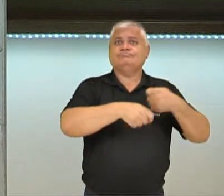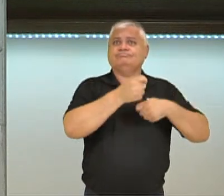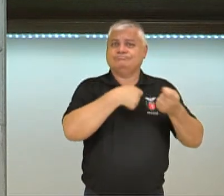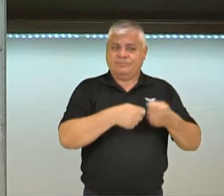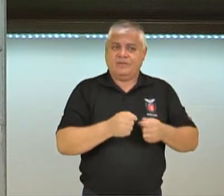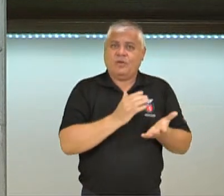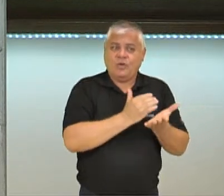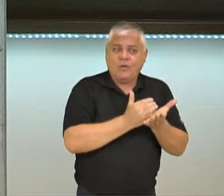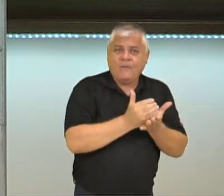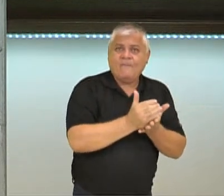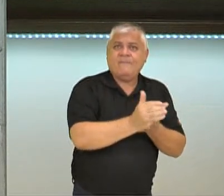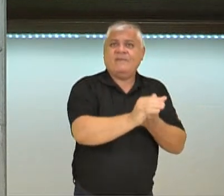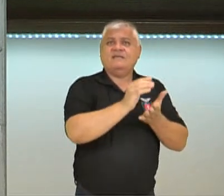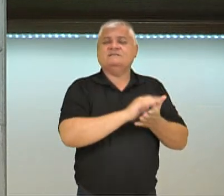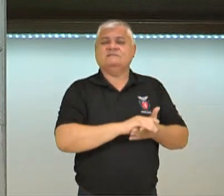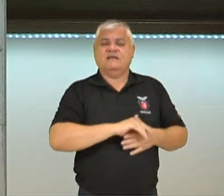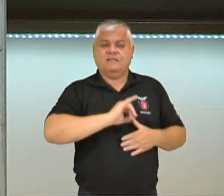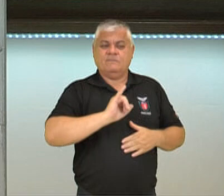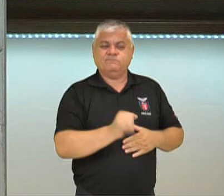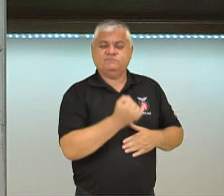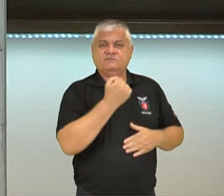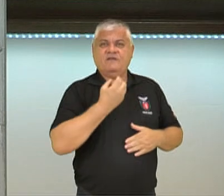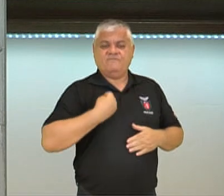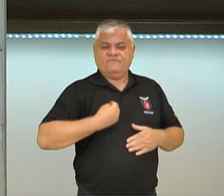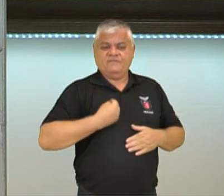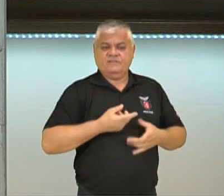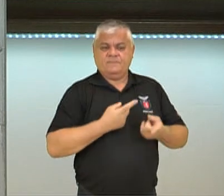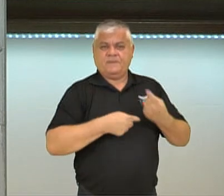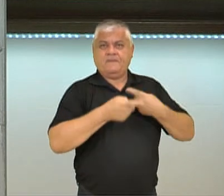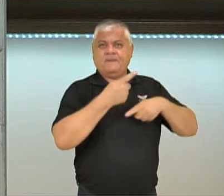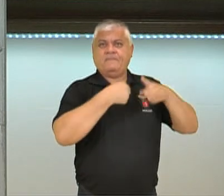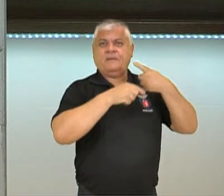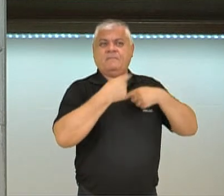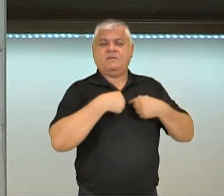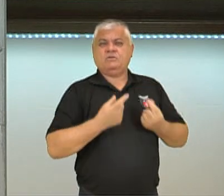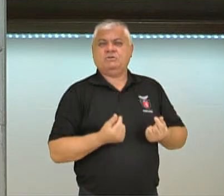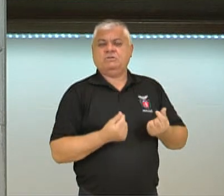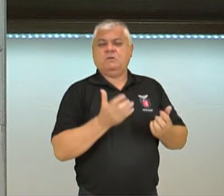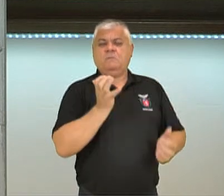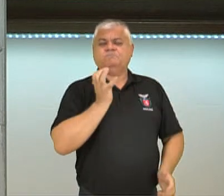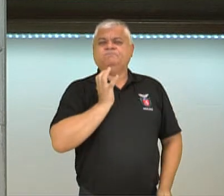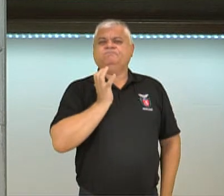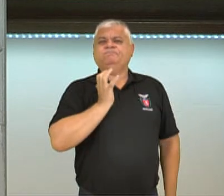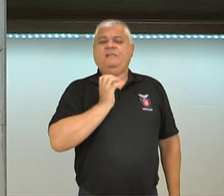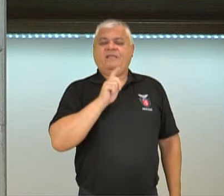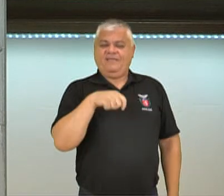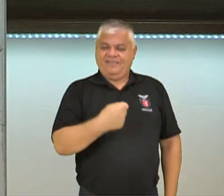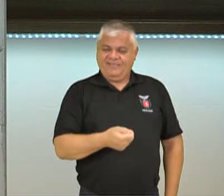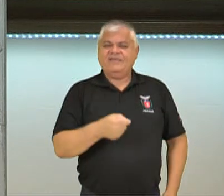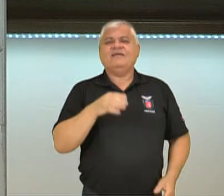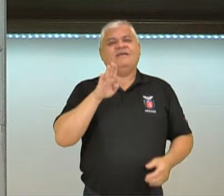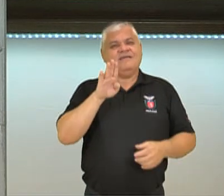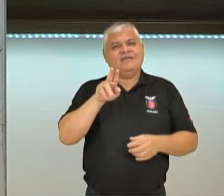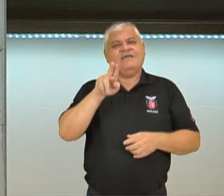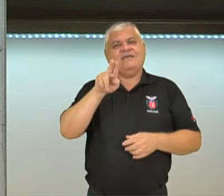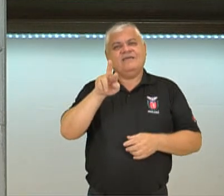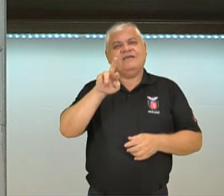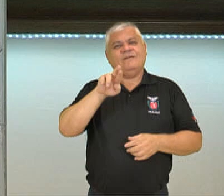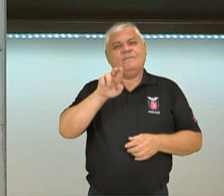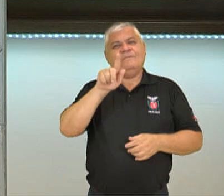que começaram a enriquecer através do comércio, nesse período, principalmente pelas